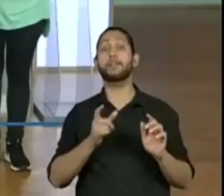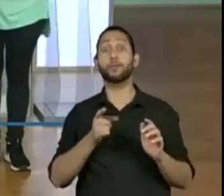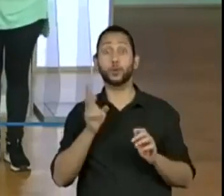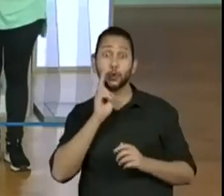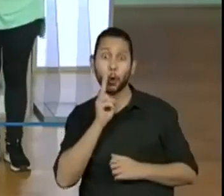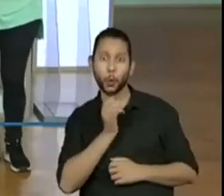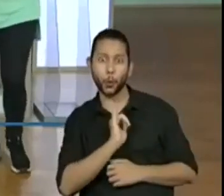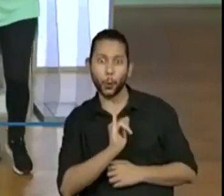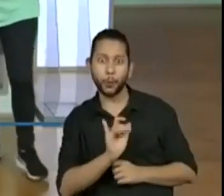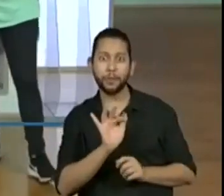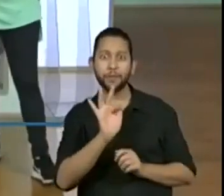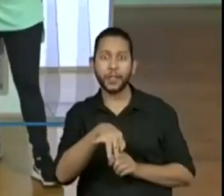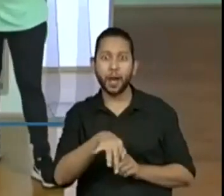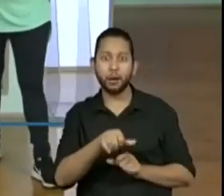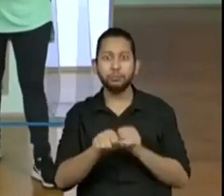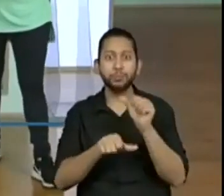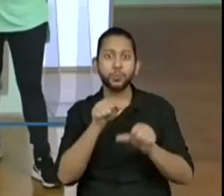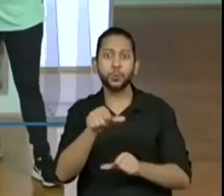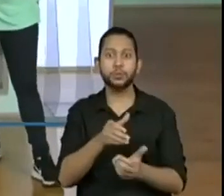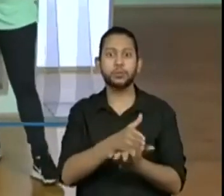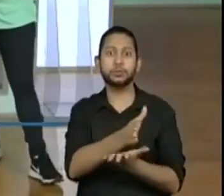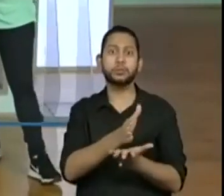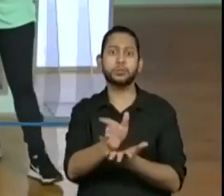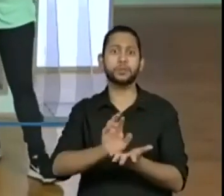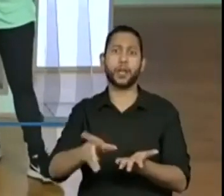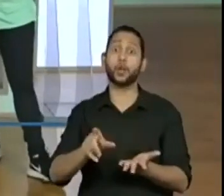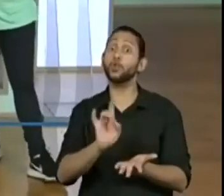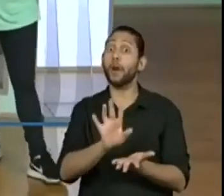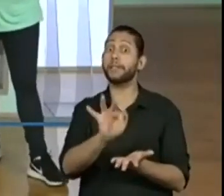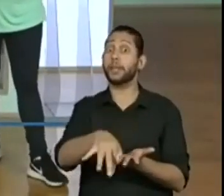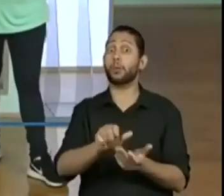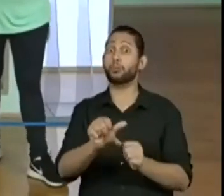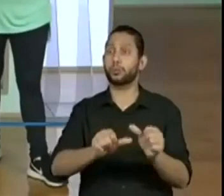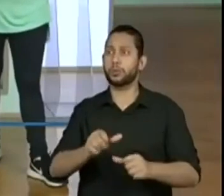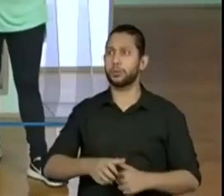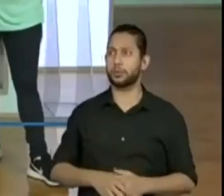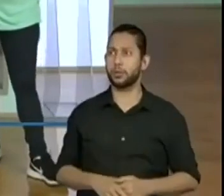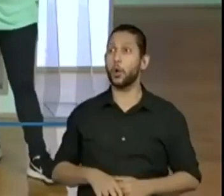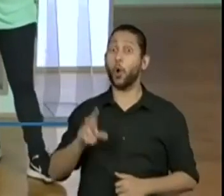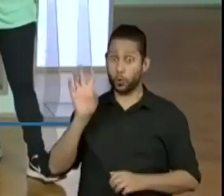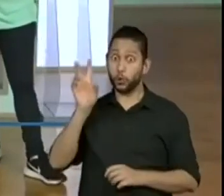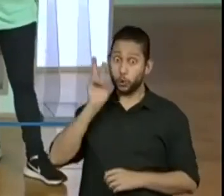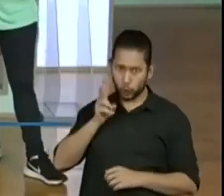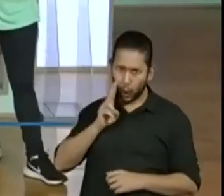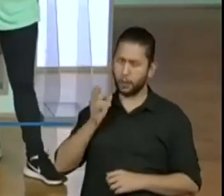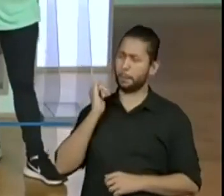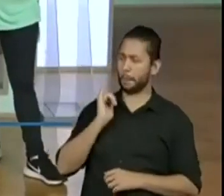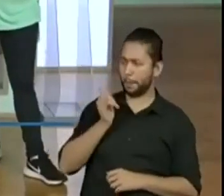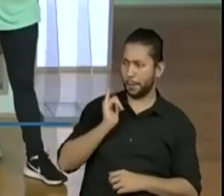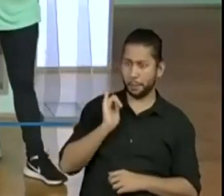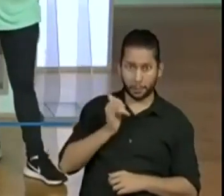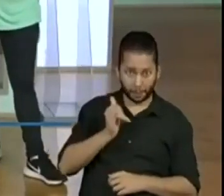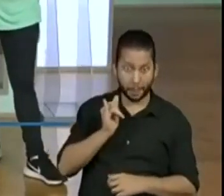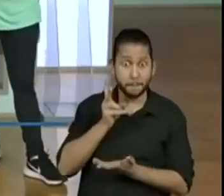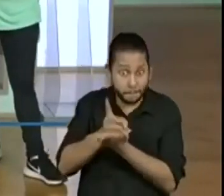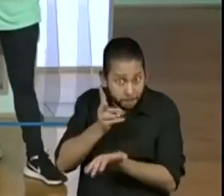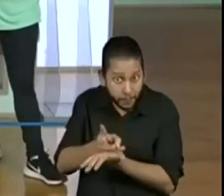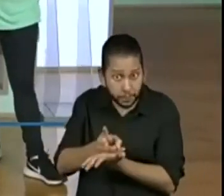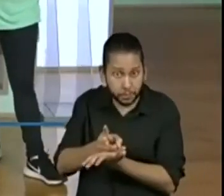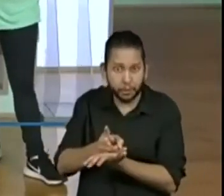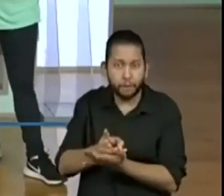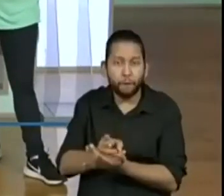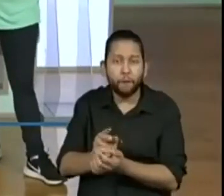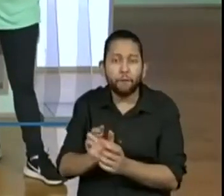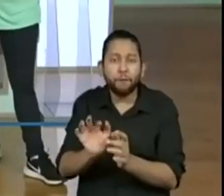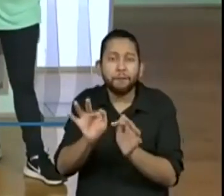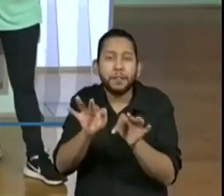Eu quero saber uma versão que muda só o final da história. Então, a história inteira é a mesma, mas chega no final tem uma mudança. Isso, chega